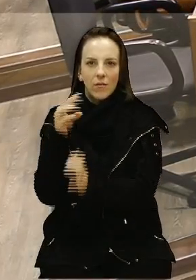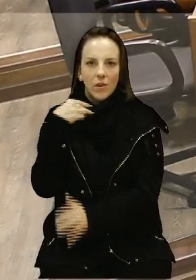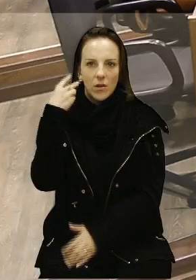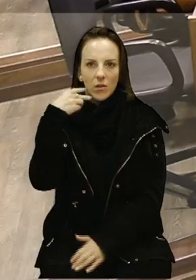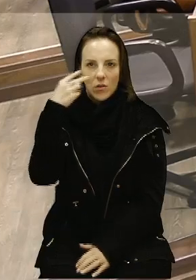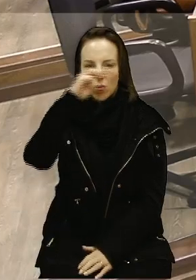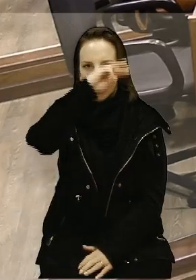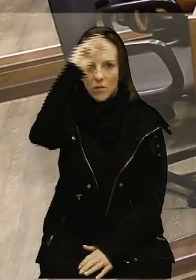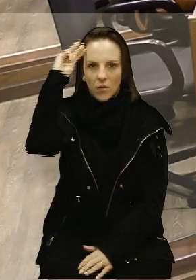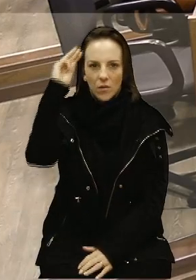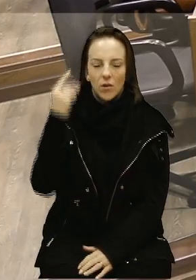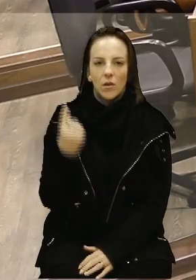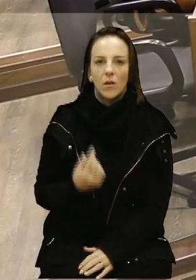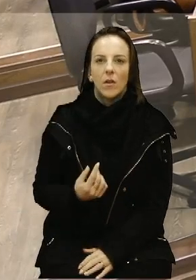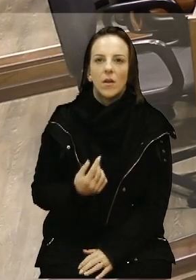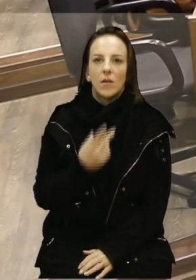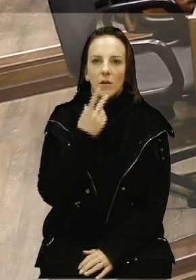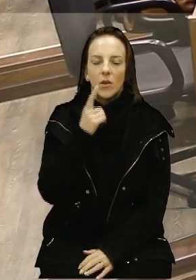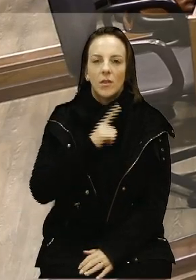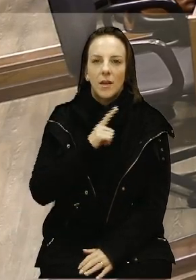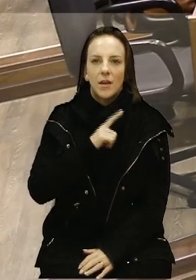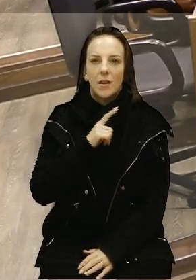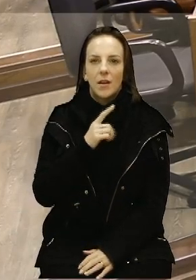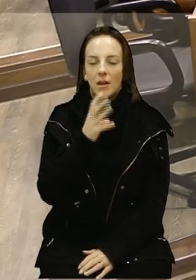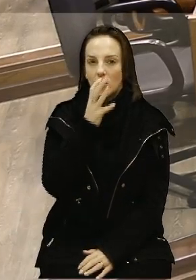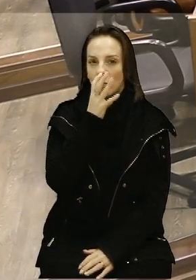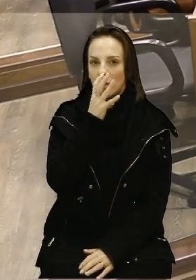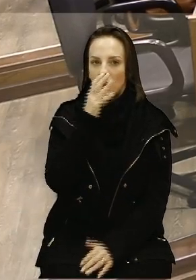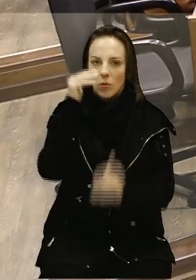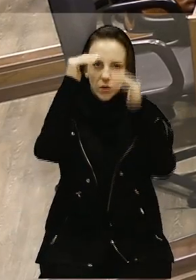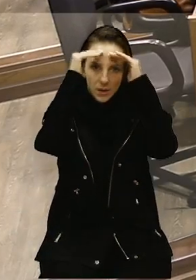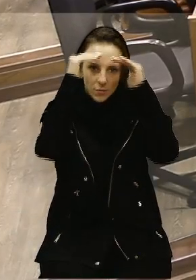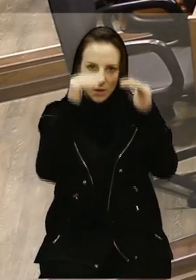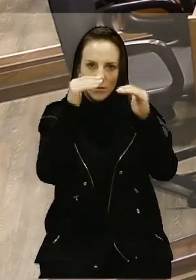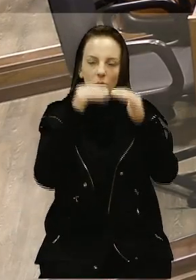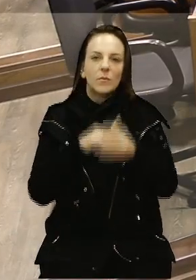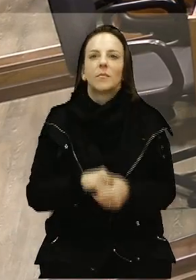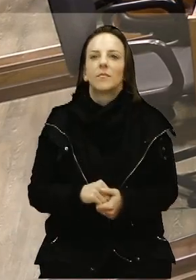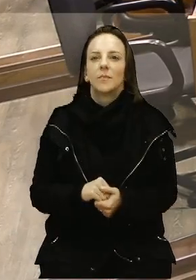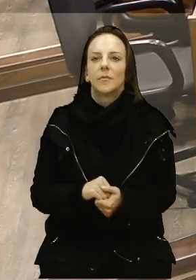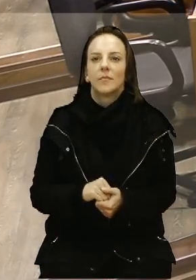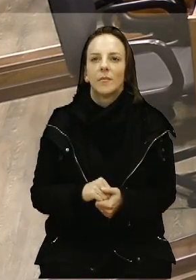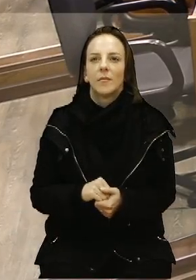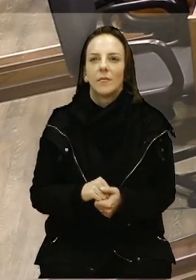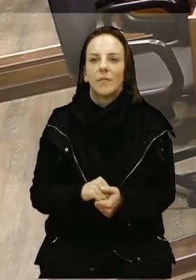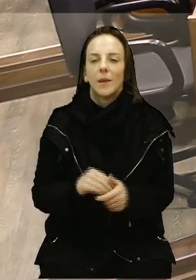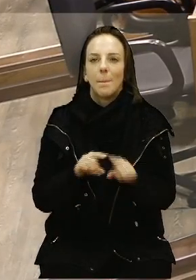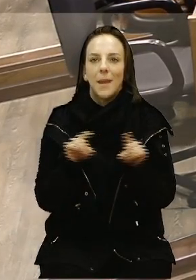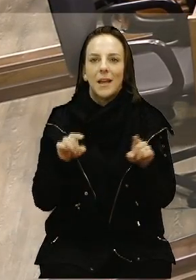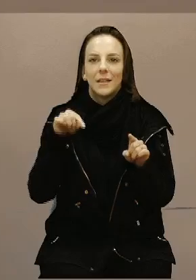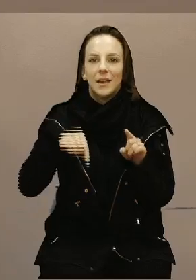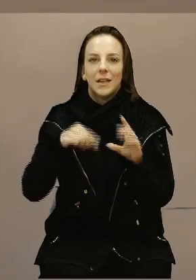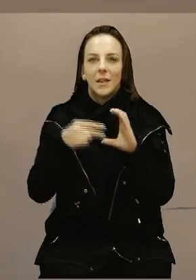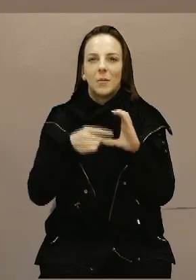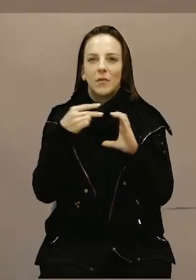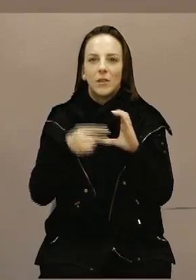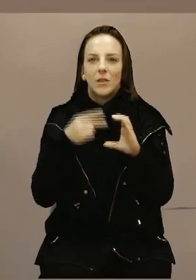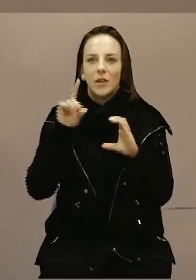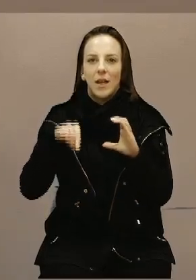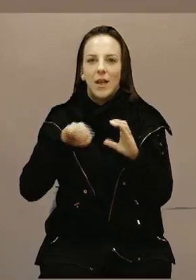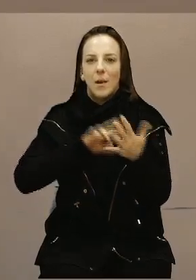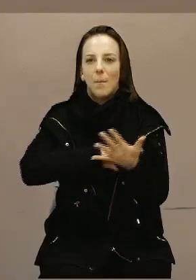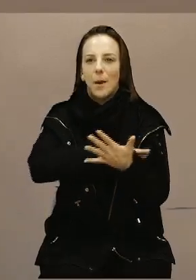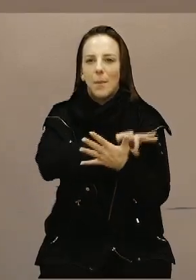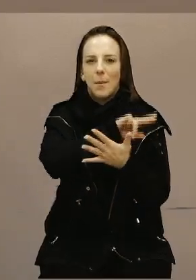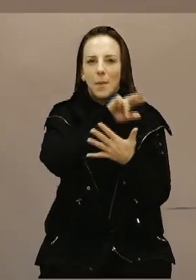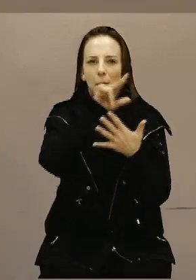Valim, pela extrema admiração e respeito que tenho pelo colega. No entanto, essa casa é uma casa pluripartidária,